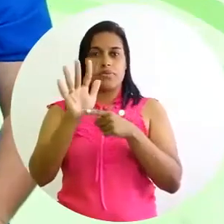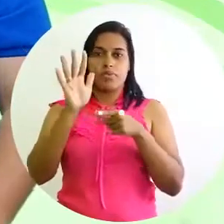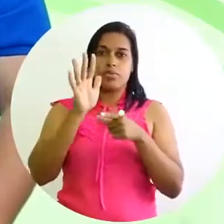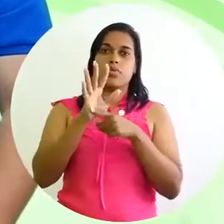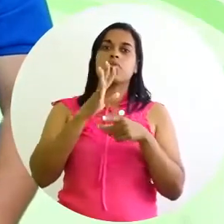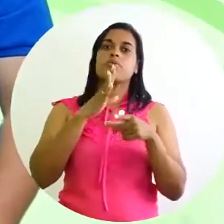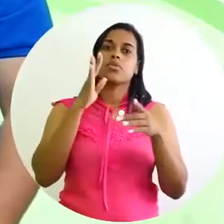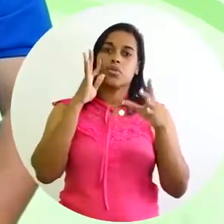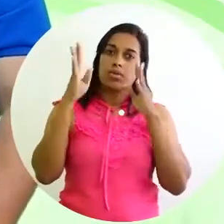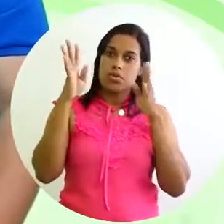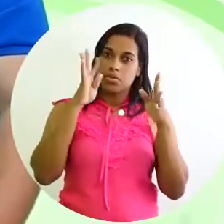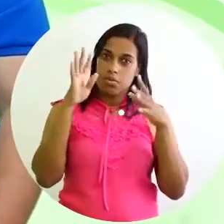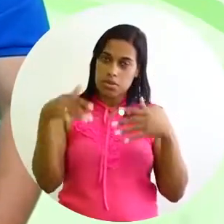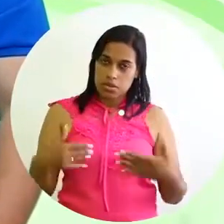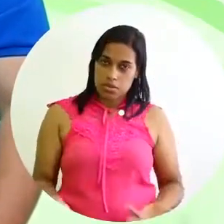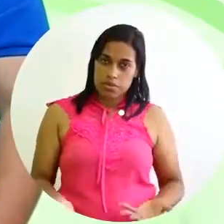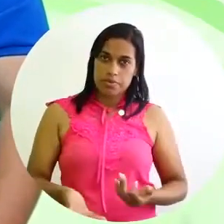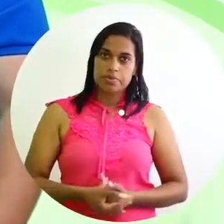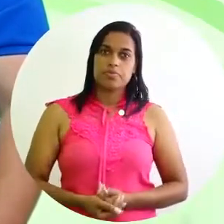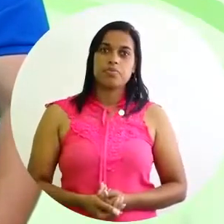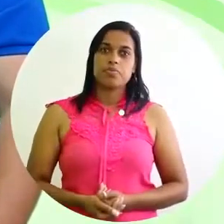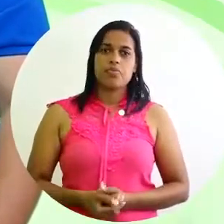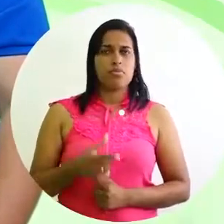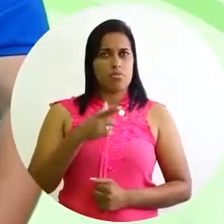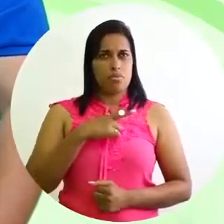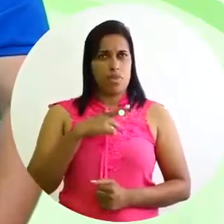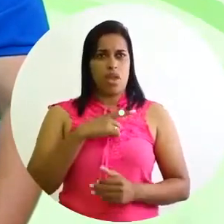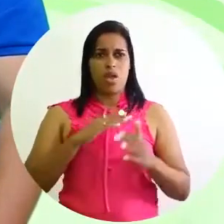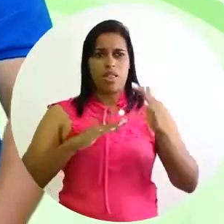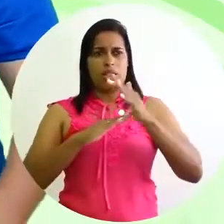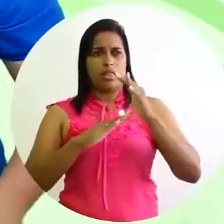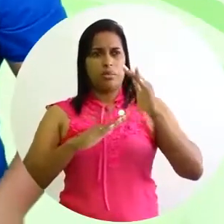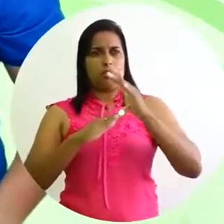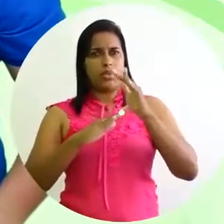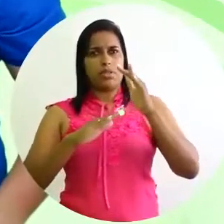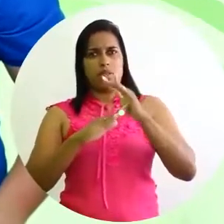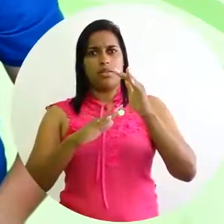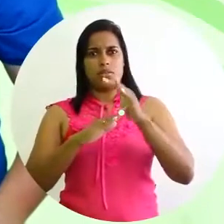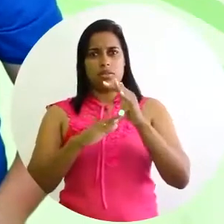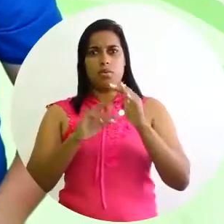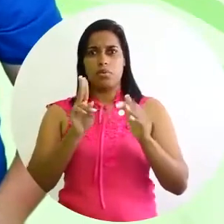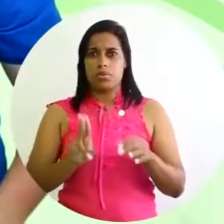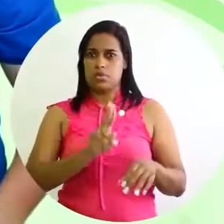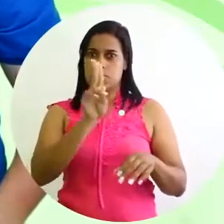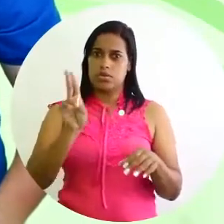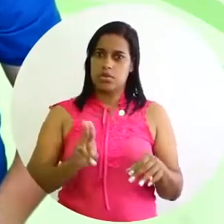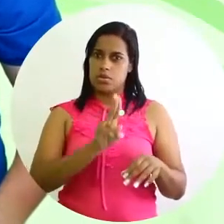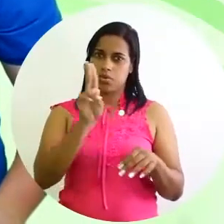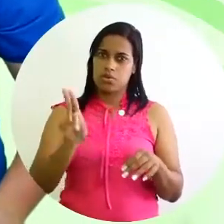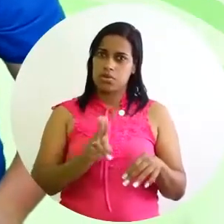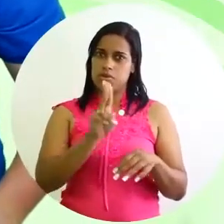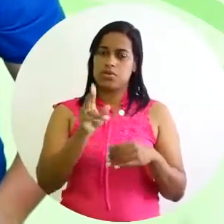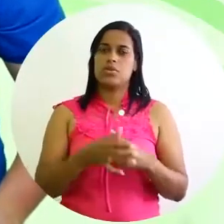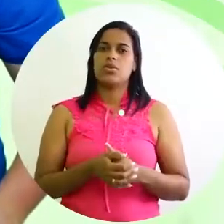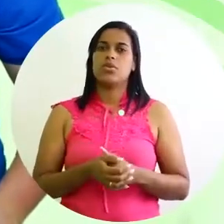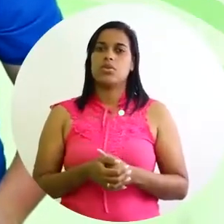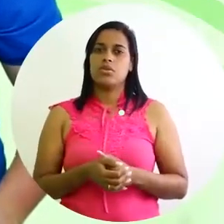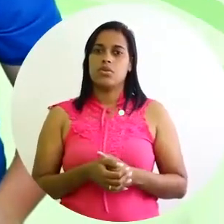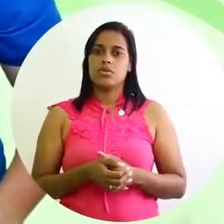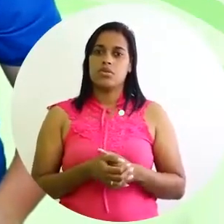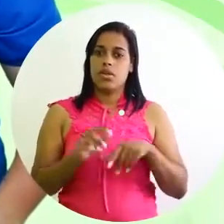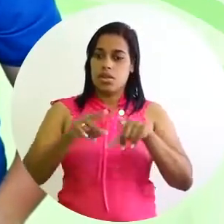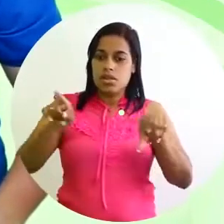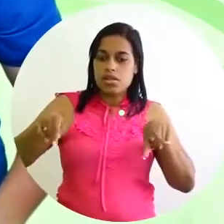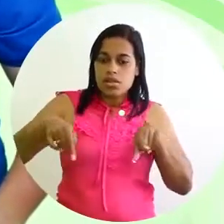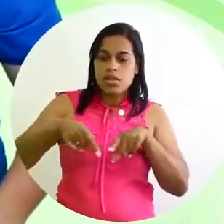expor esse conhecimento, entendeu? Entendi. Nesse caso, existe alguma limitação para esse uso, principalmente dentro